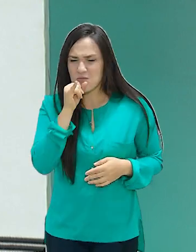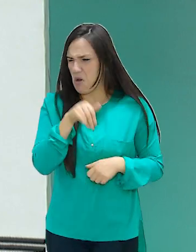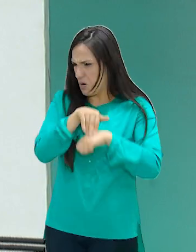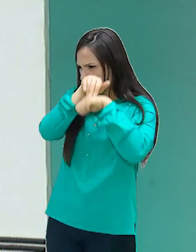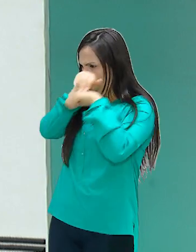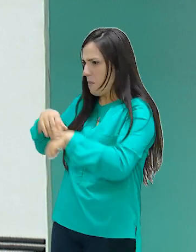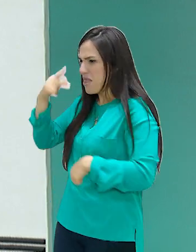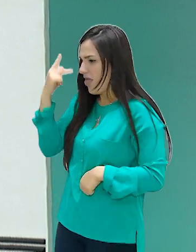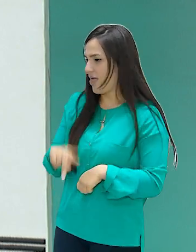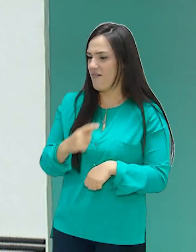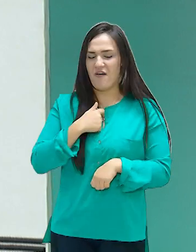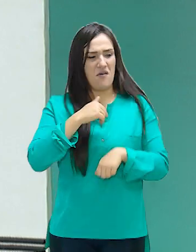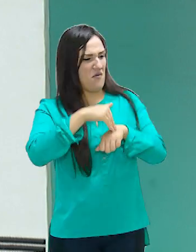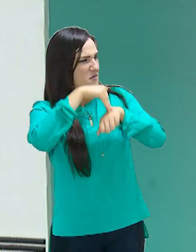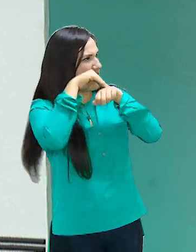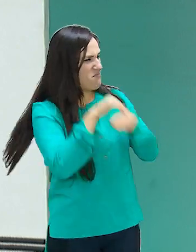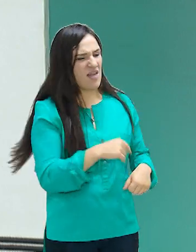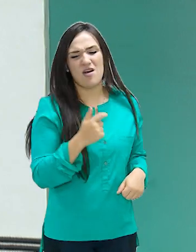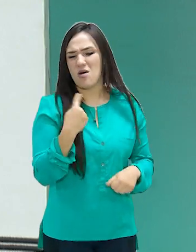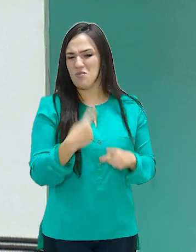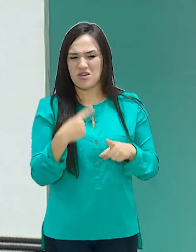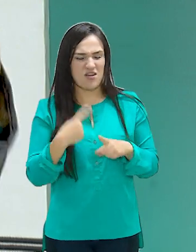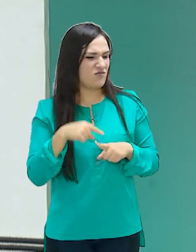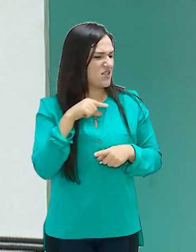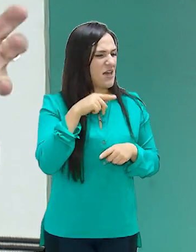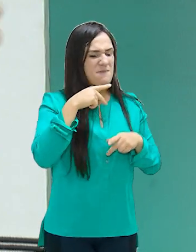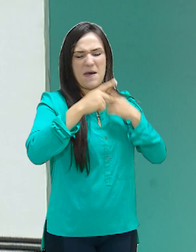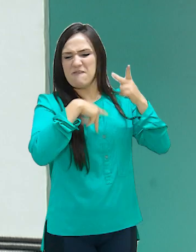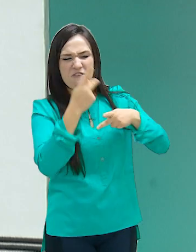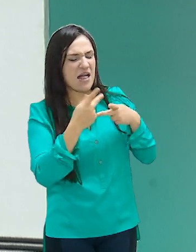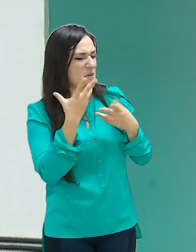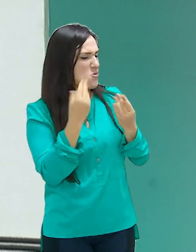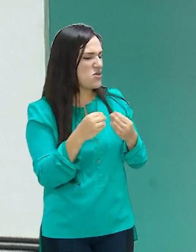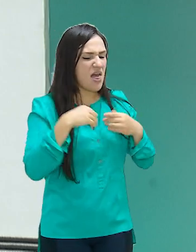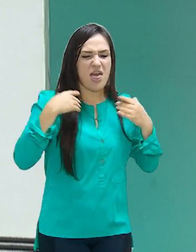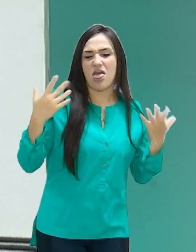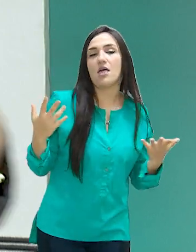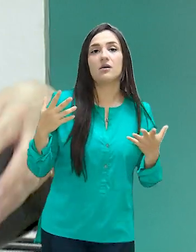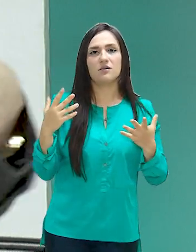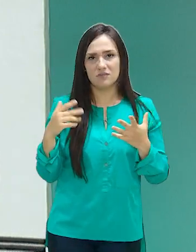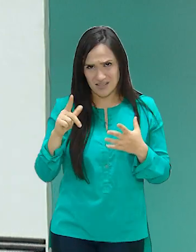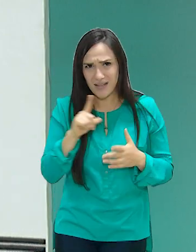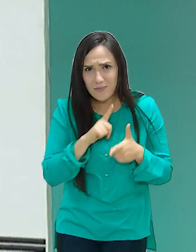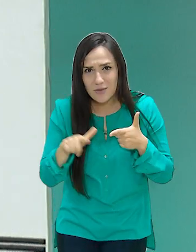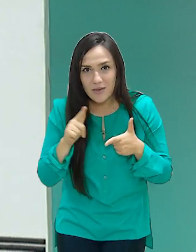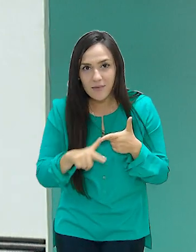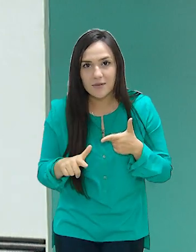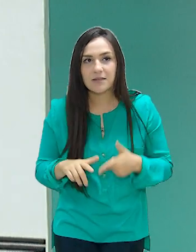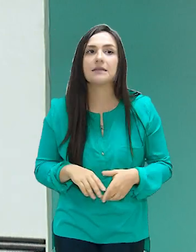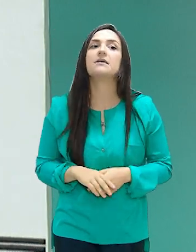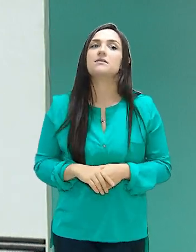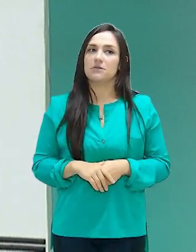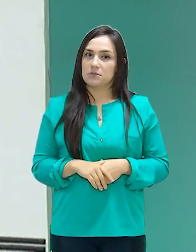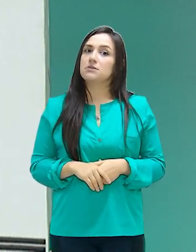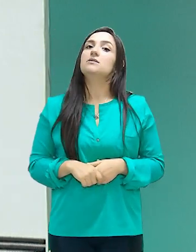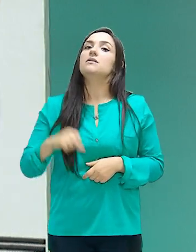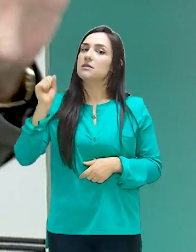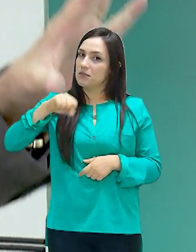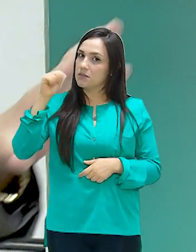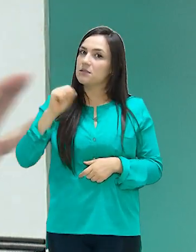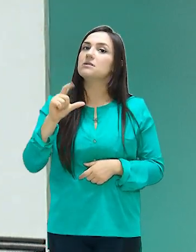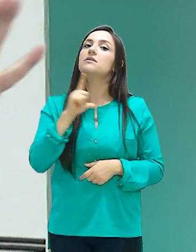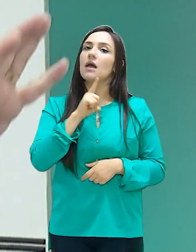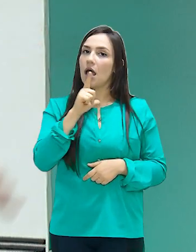faz isso, eu estou separando porque eu não aguento mais isso, porque ela fala demais. Existe esse conflito no início? Existe. E como que você